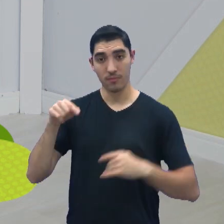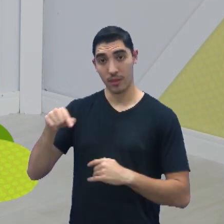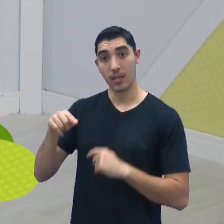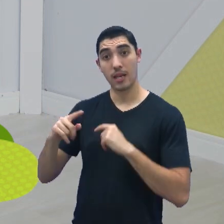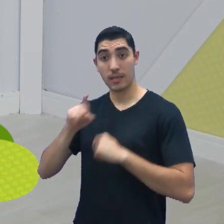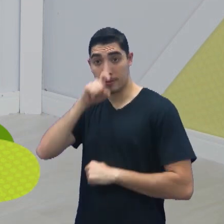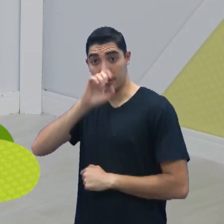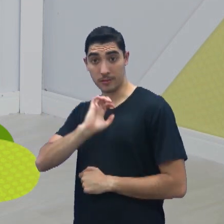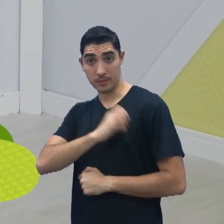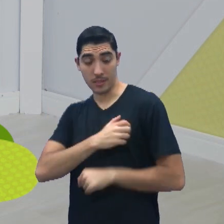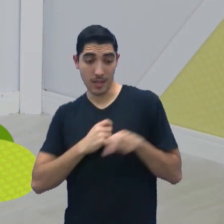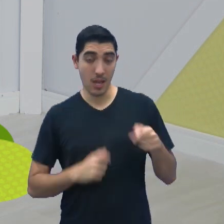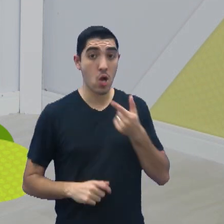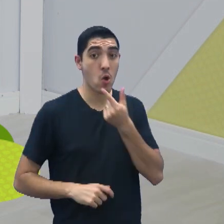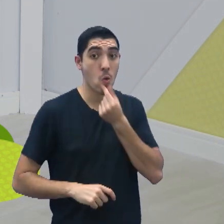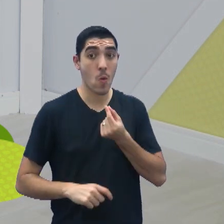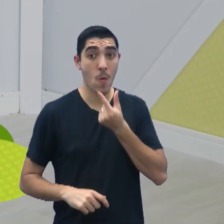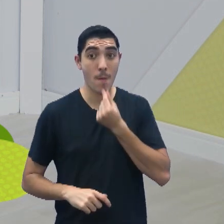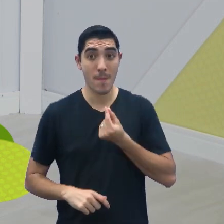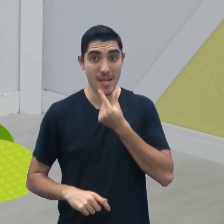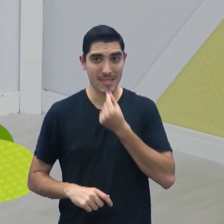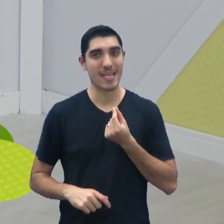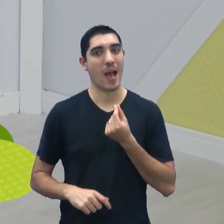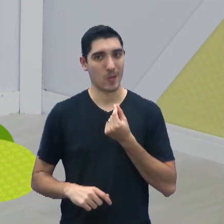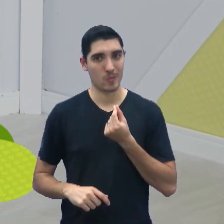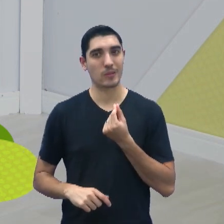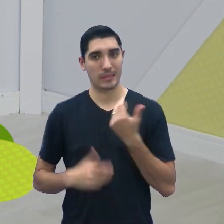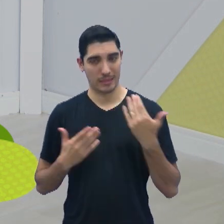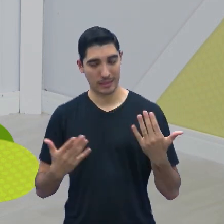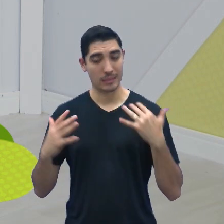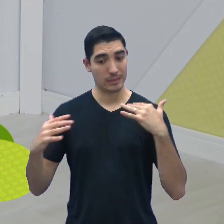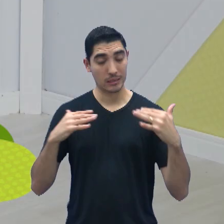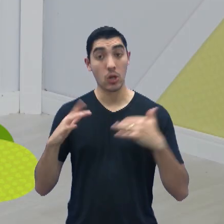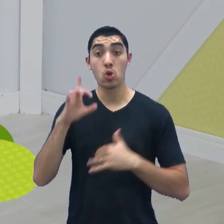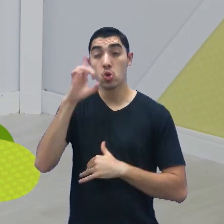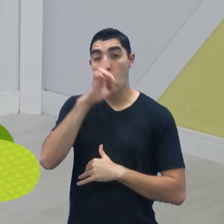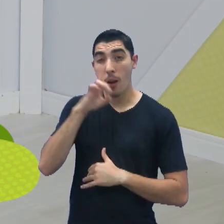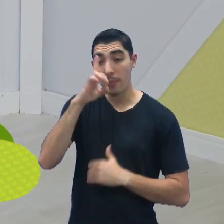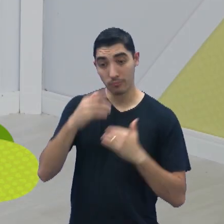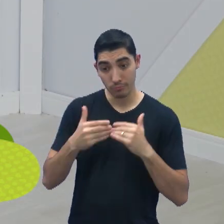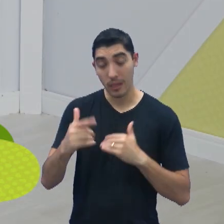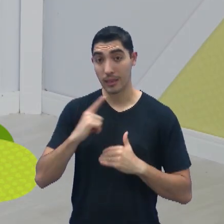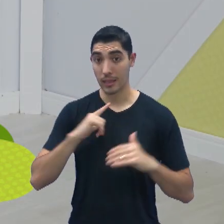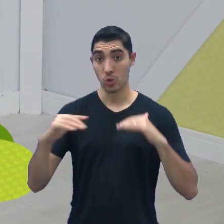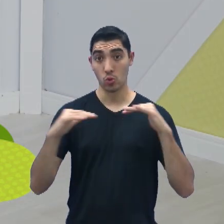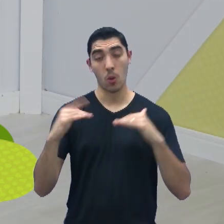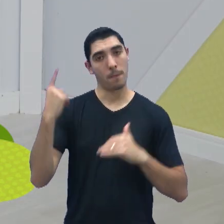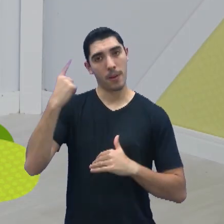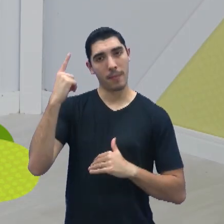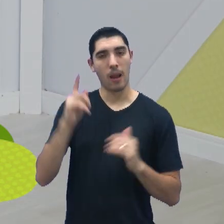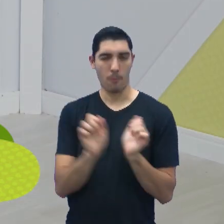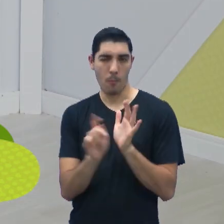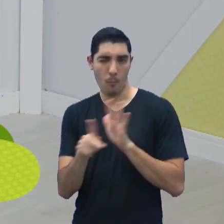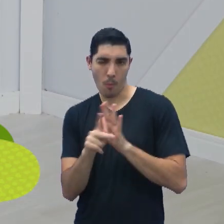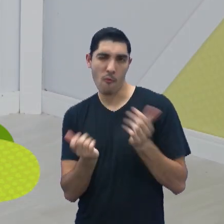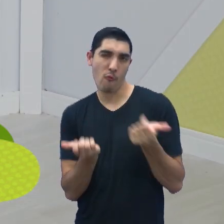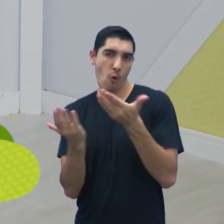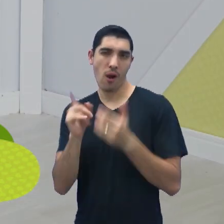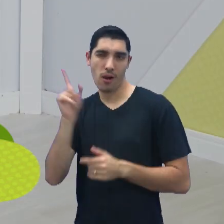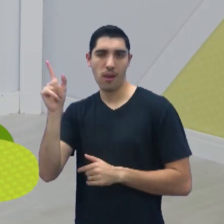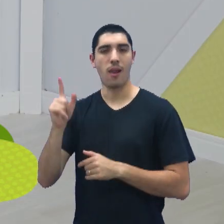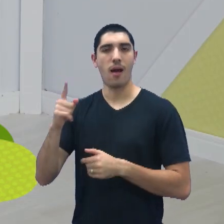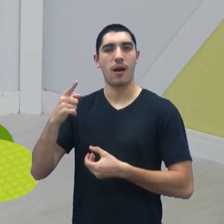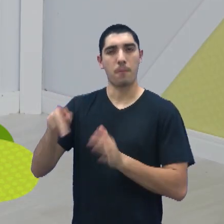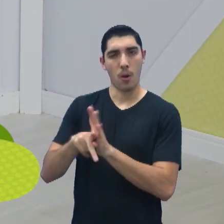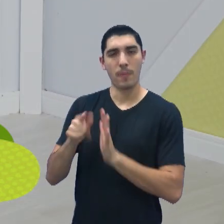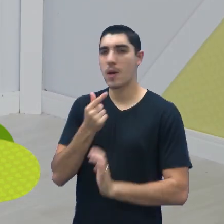ida, com o pensamento de trazer um bom resultado do estádio Palma Travassos. porque afinal de contas, né, o São